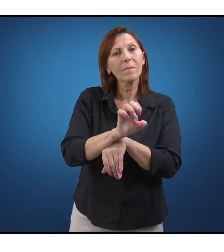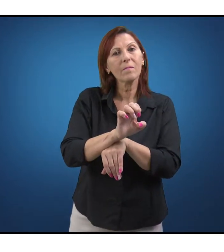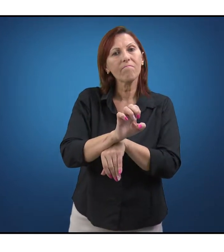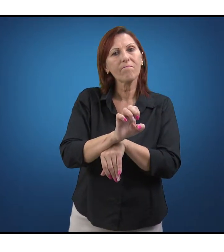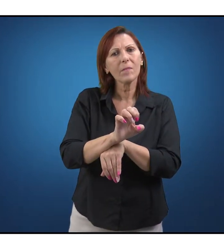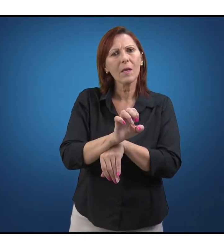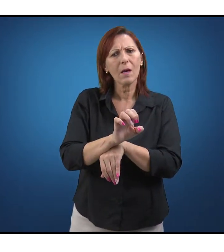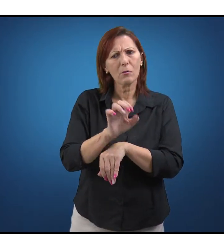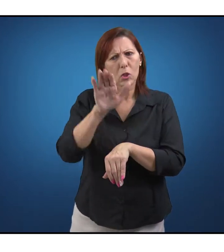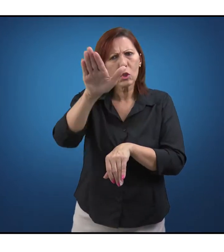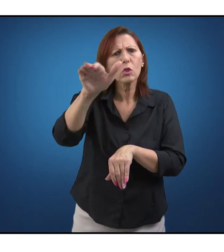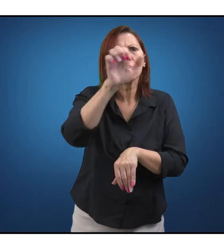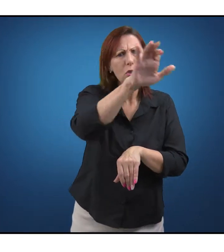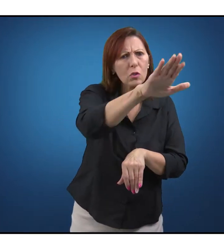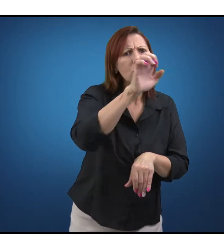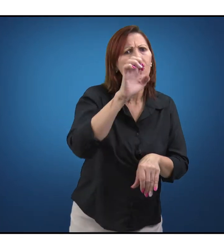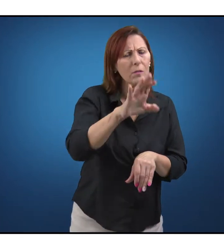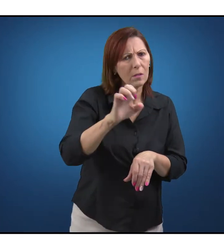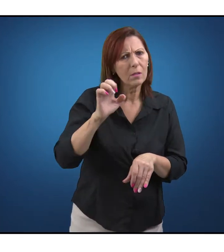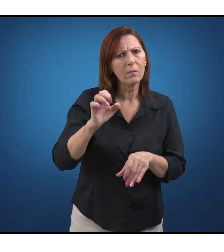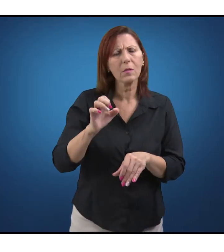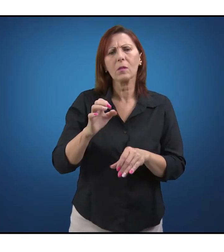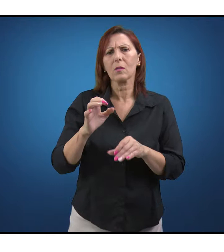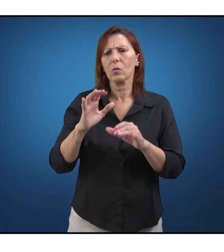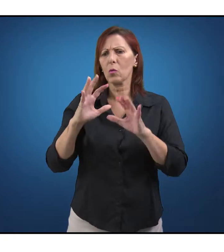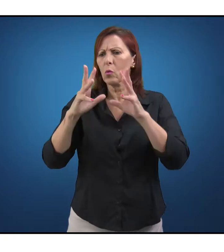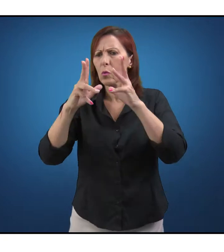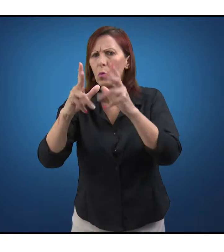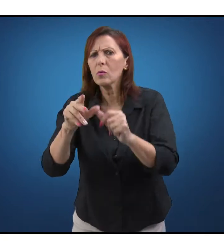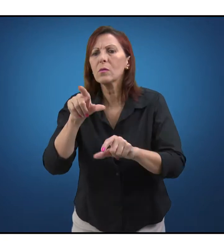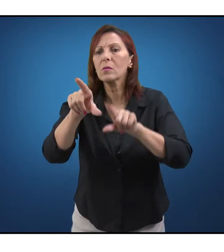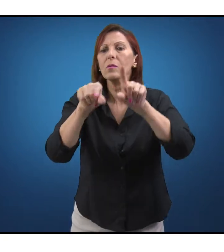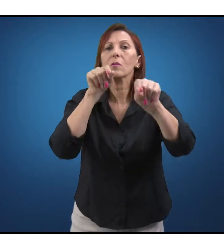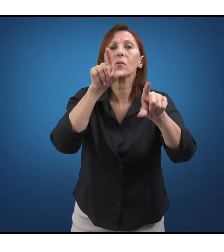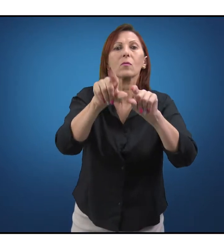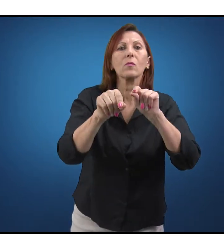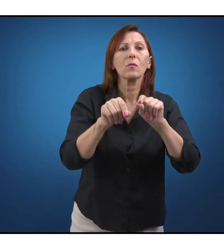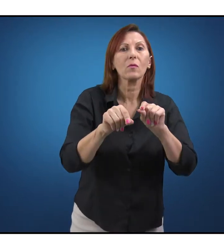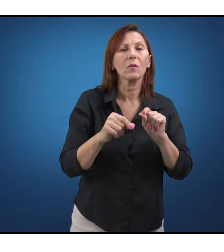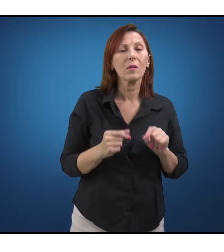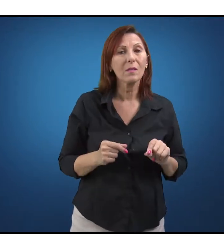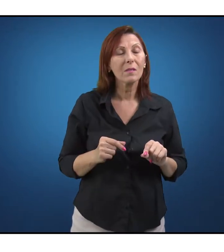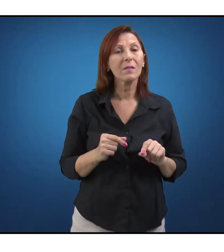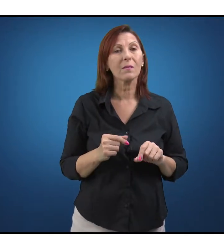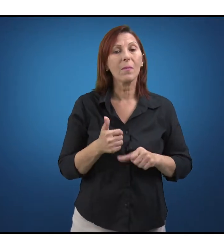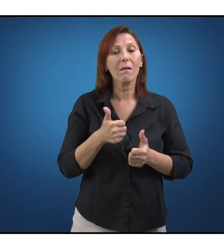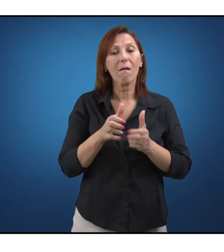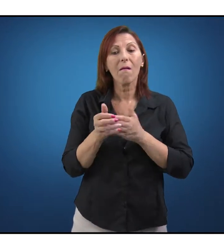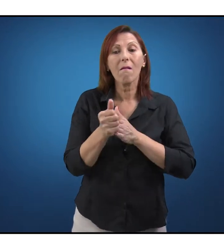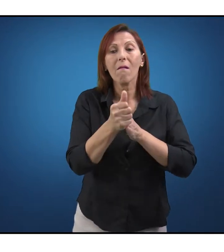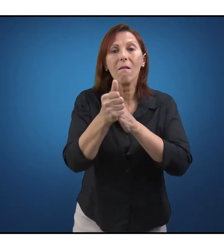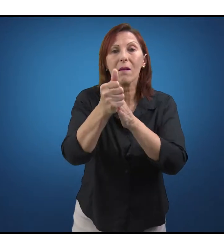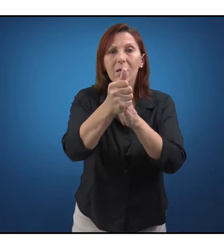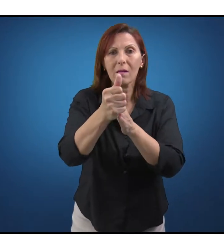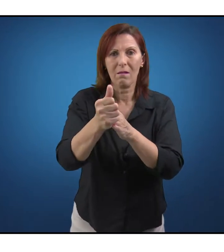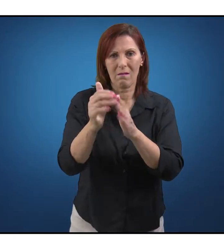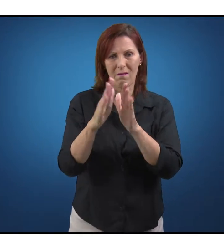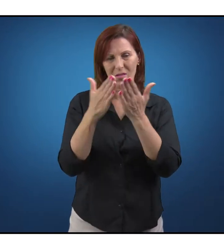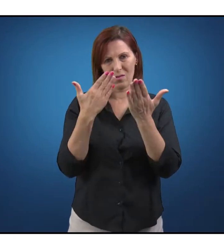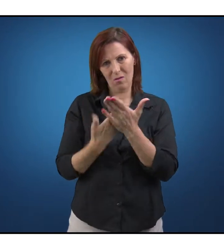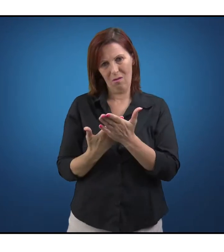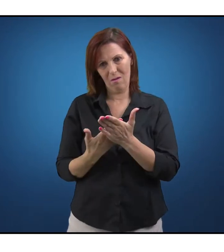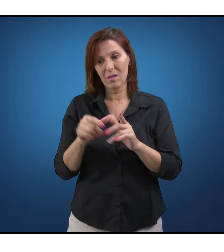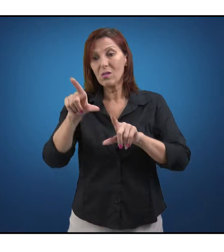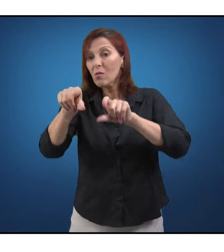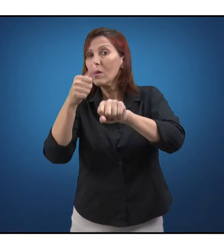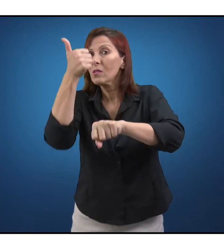a convocar para com que seus pares elegessem os seus representantes para guiar aquela unidade escolar. E